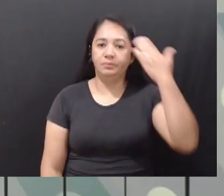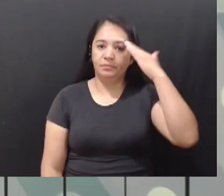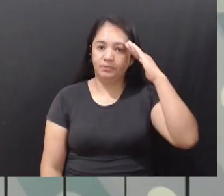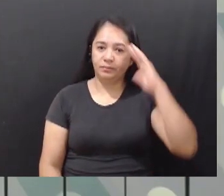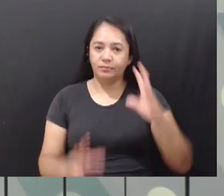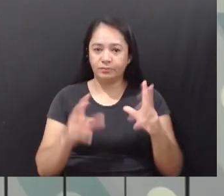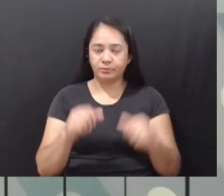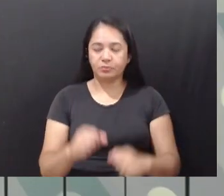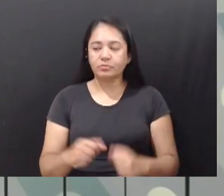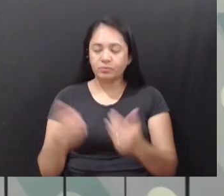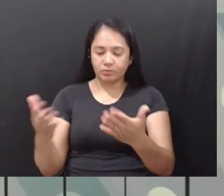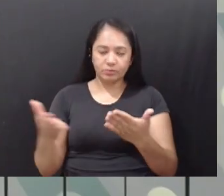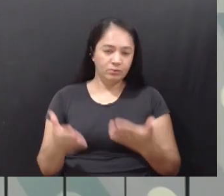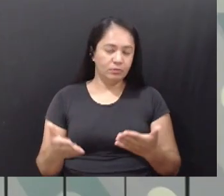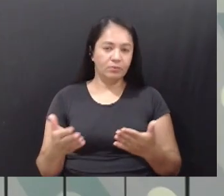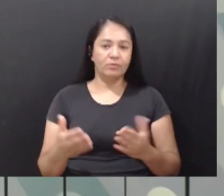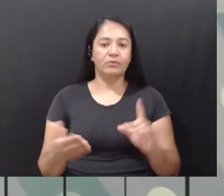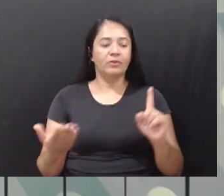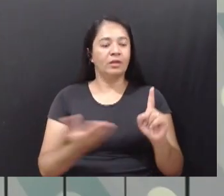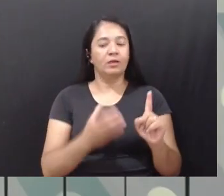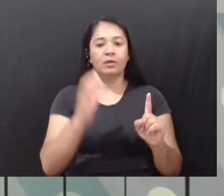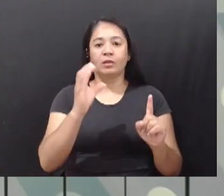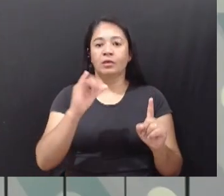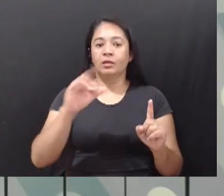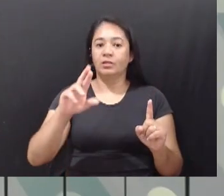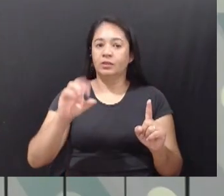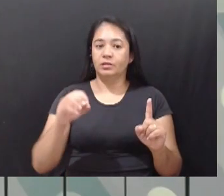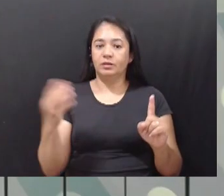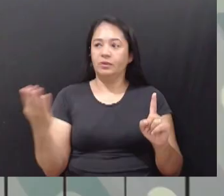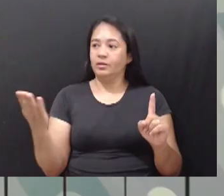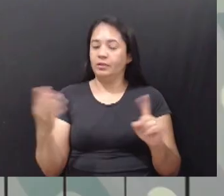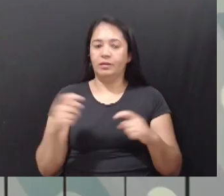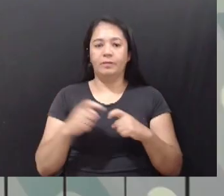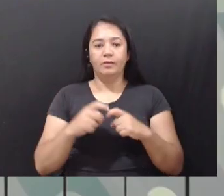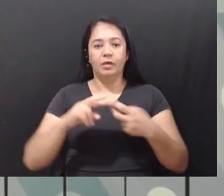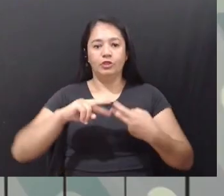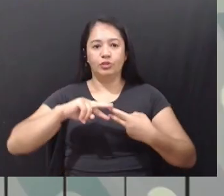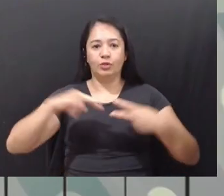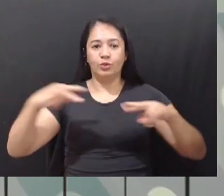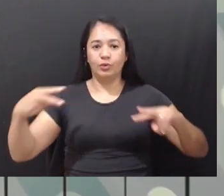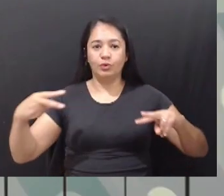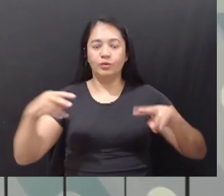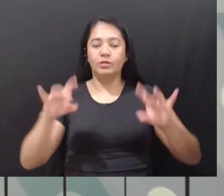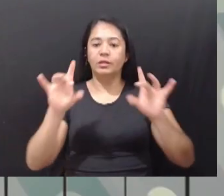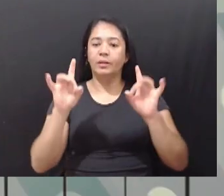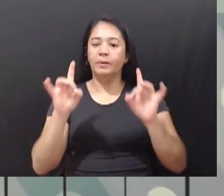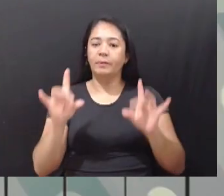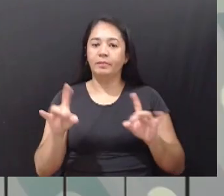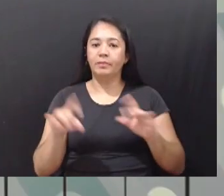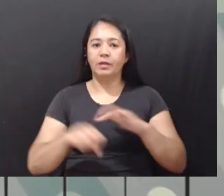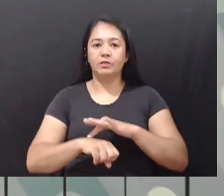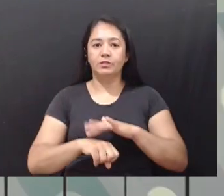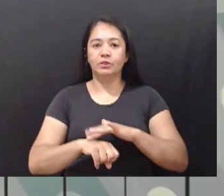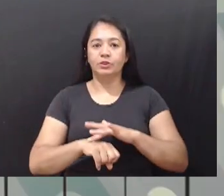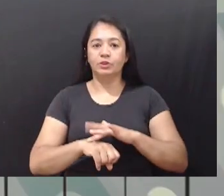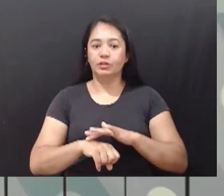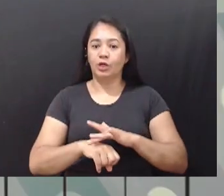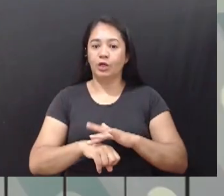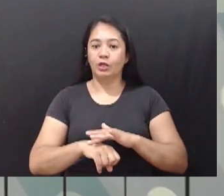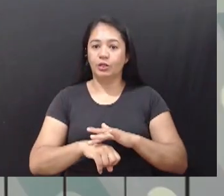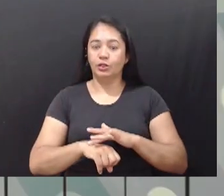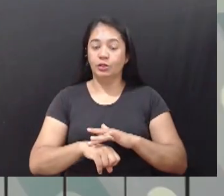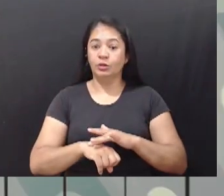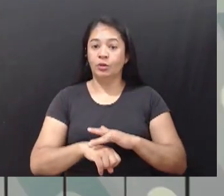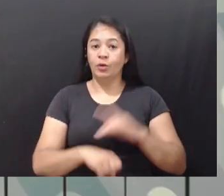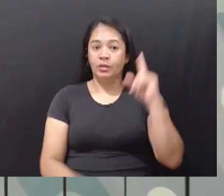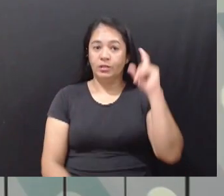de saúde pública. Vamos entender tudo com o nosso convidado, Ciro Martinhago, ele que é médico